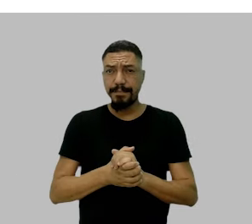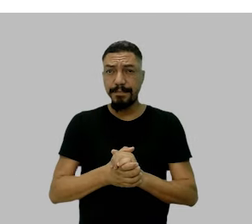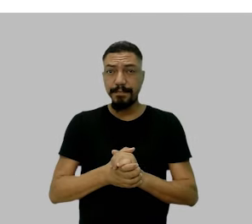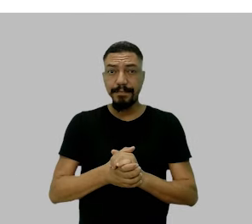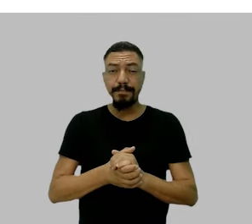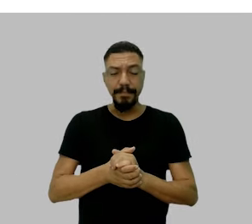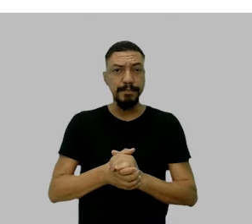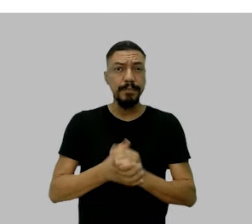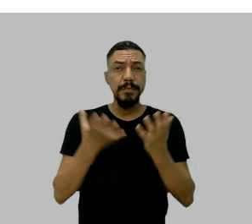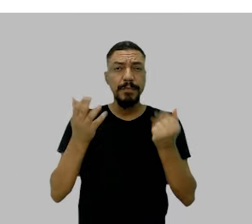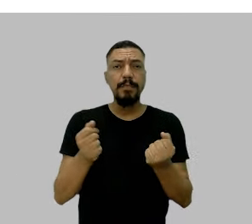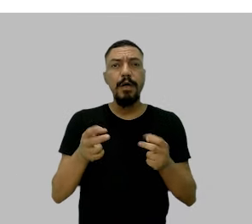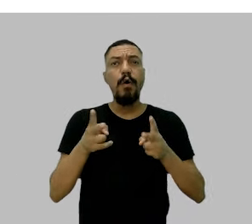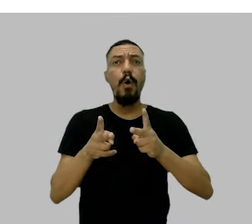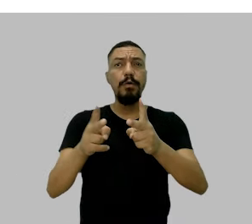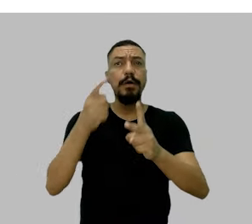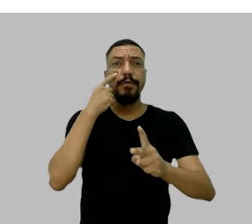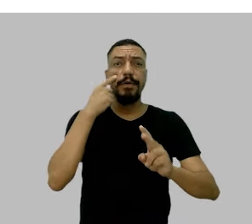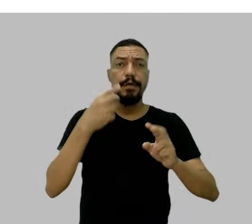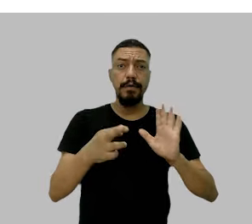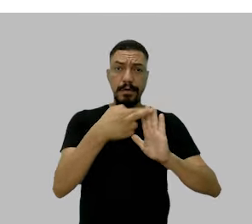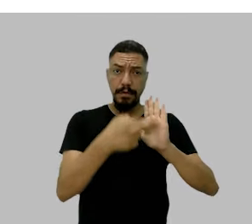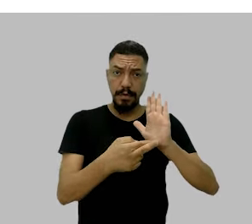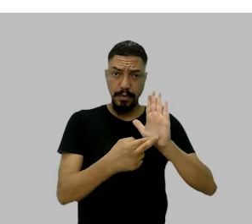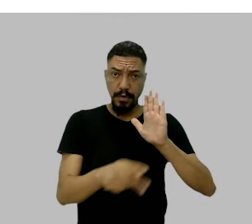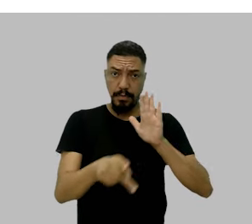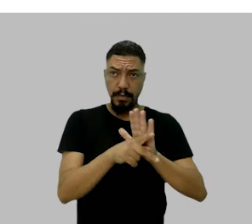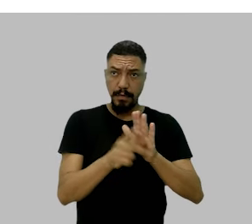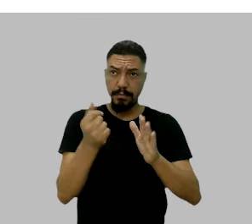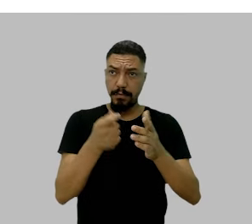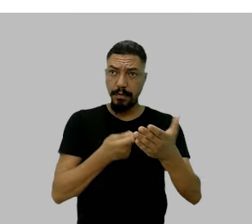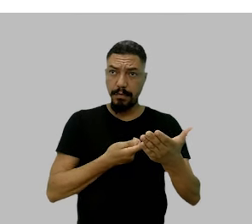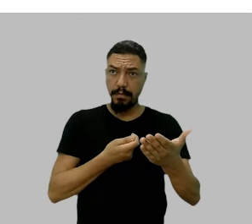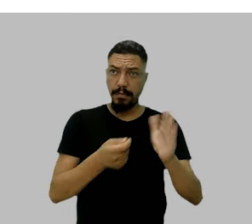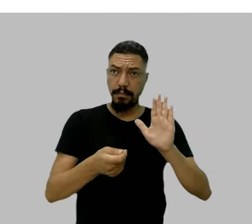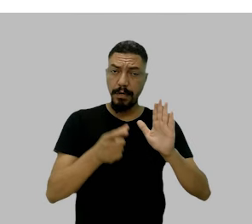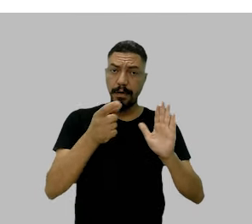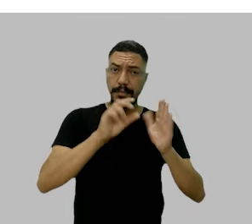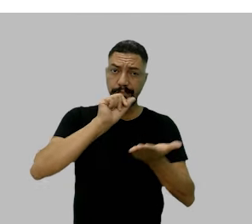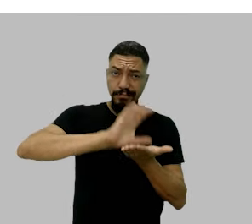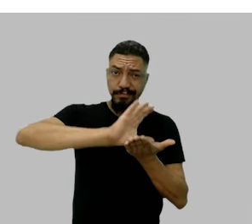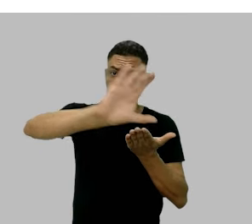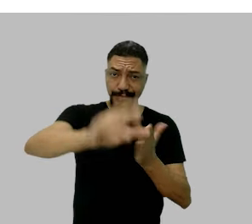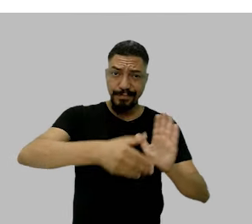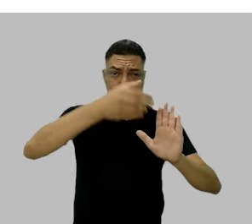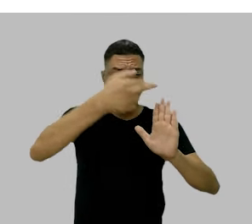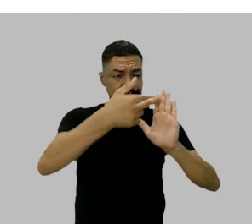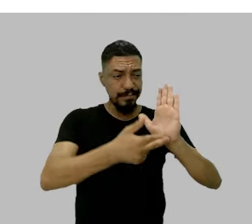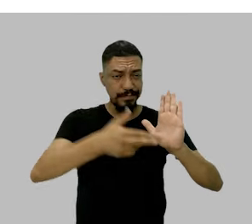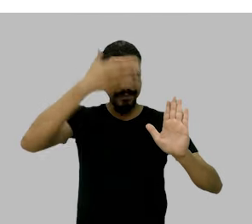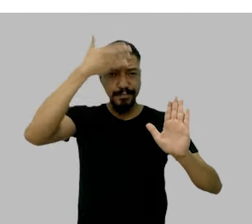vamos passar para o relatório de prestação de contas, então. Gente, o relatório é a parte, na minha